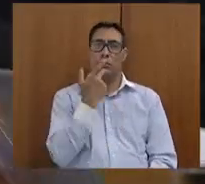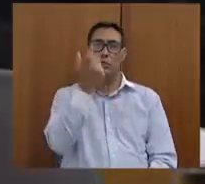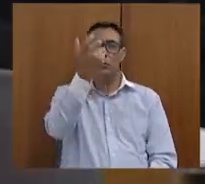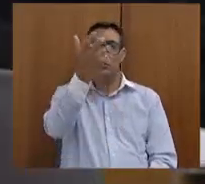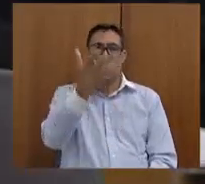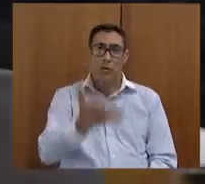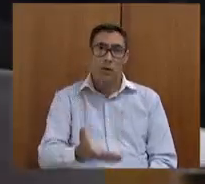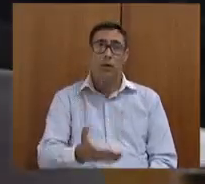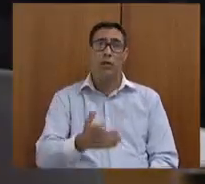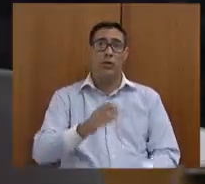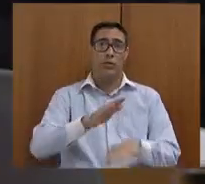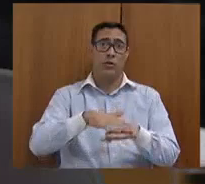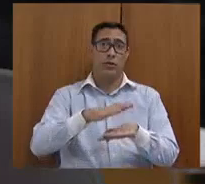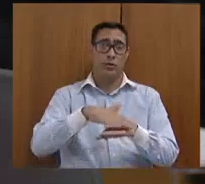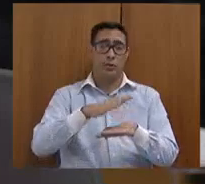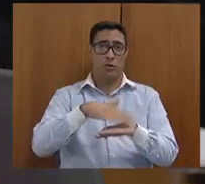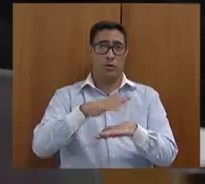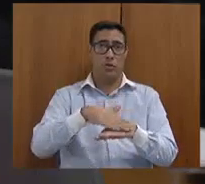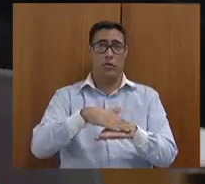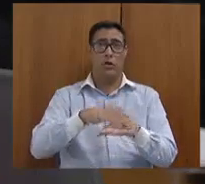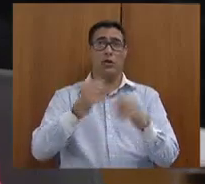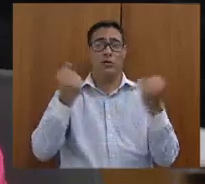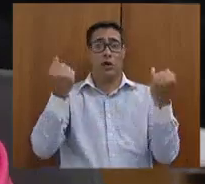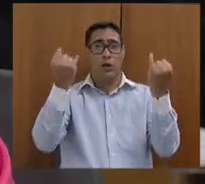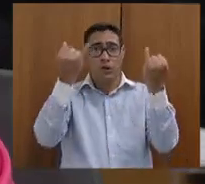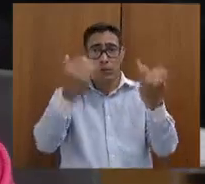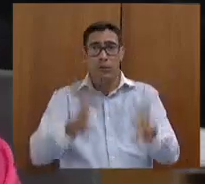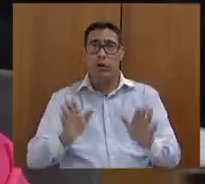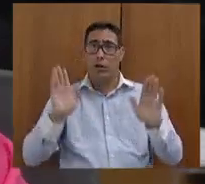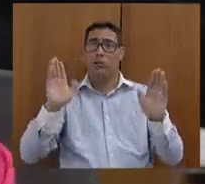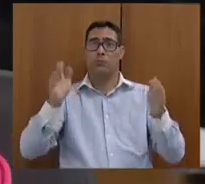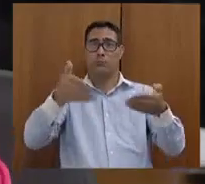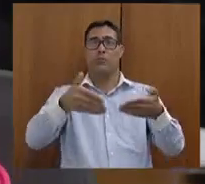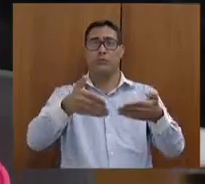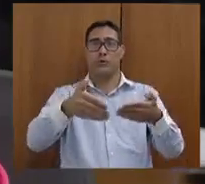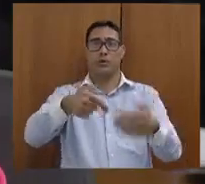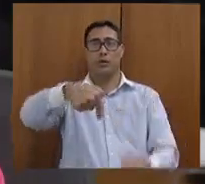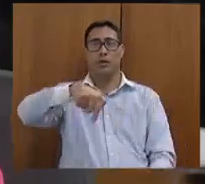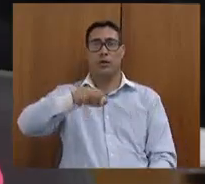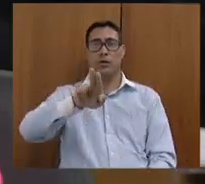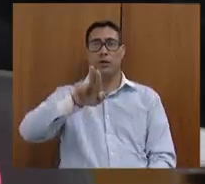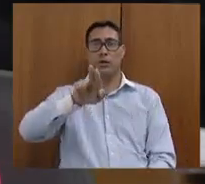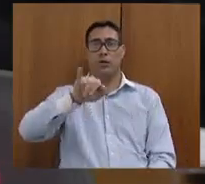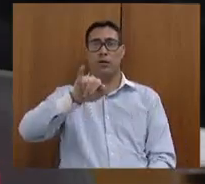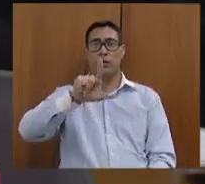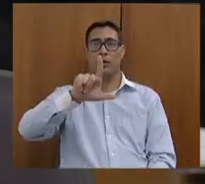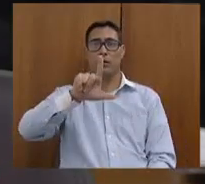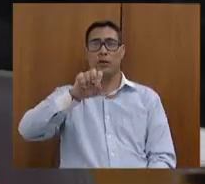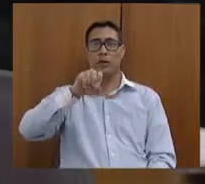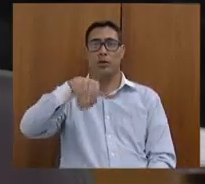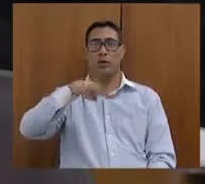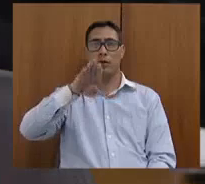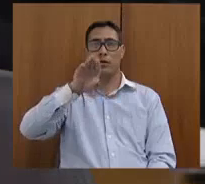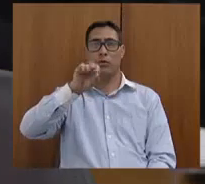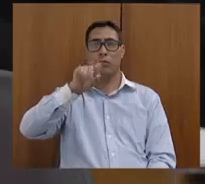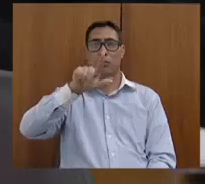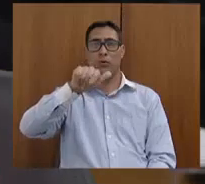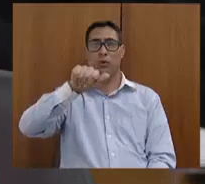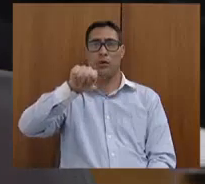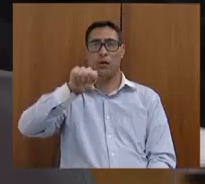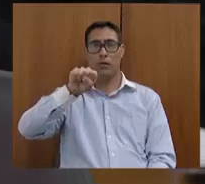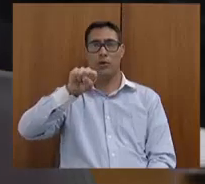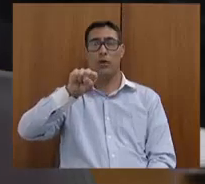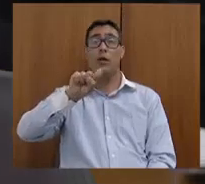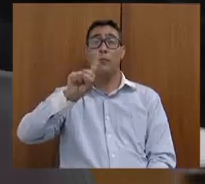eu tô trazendo de forma específica os quilombolas Não não é demanda para os demais povos mas eu quero